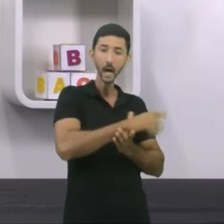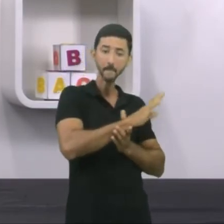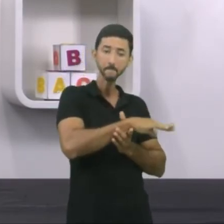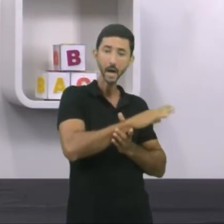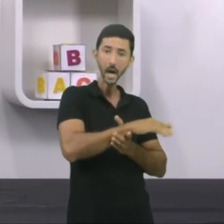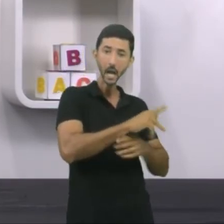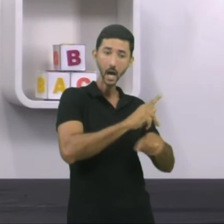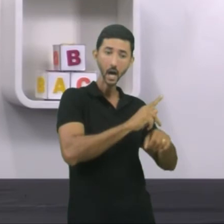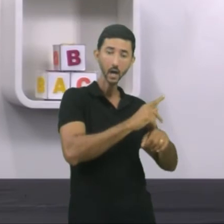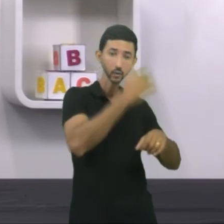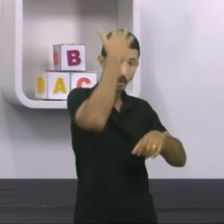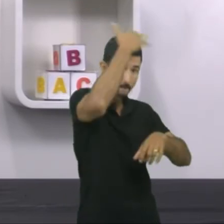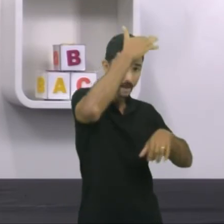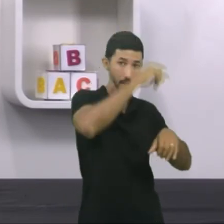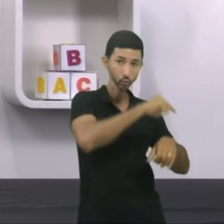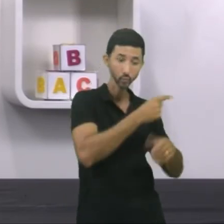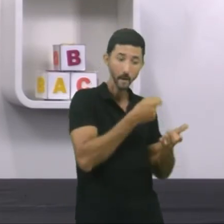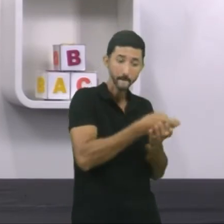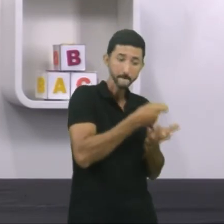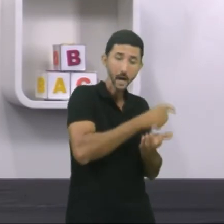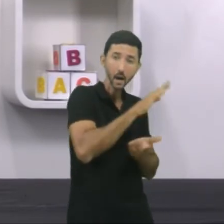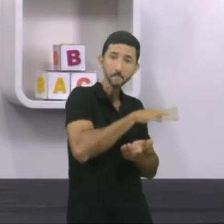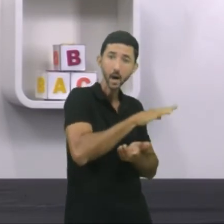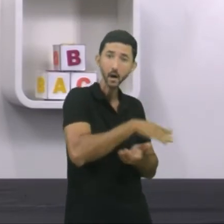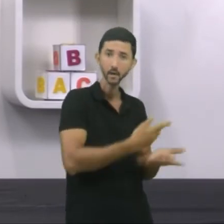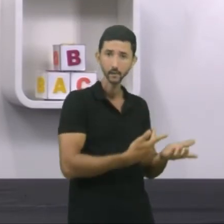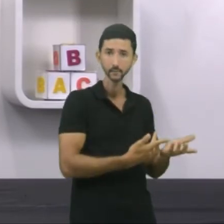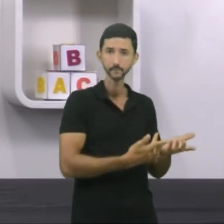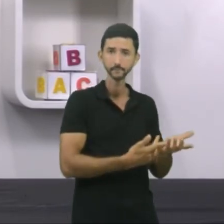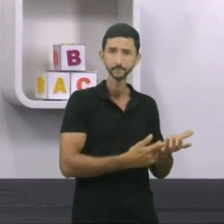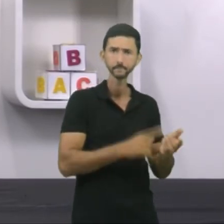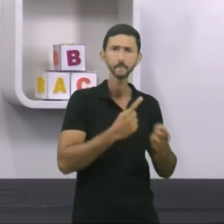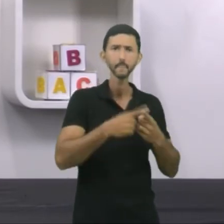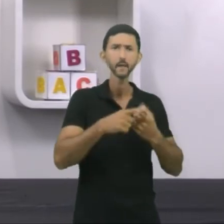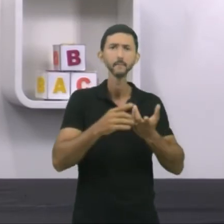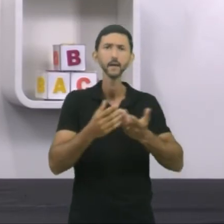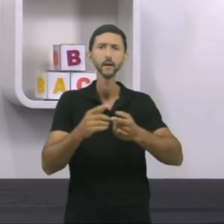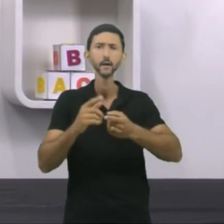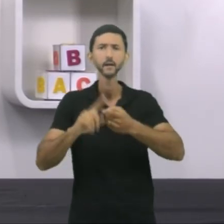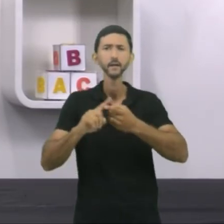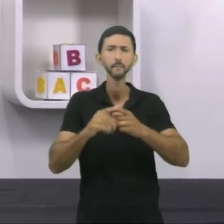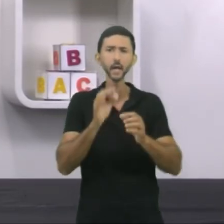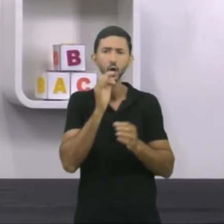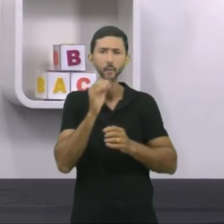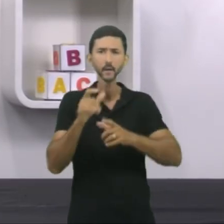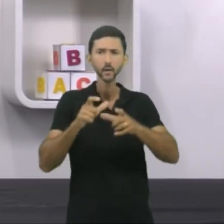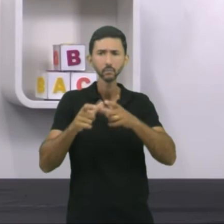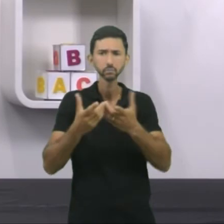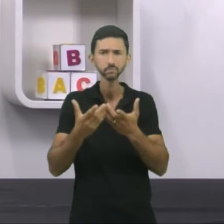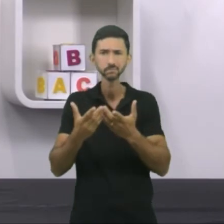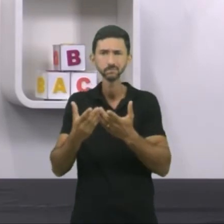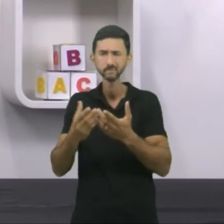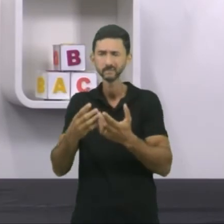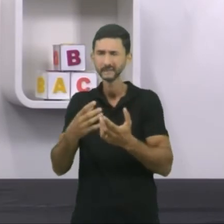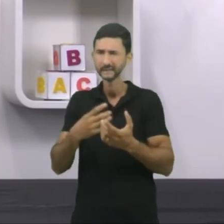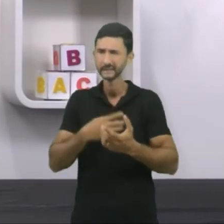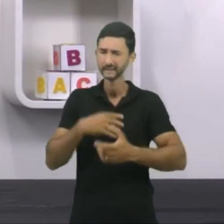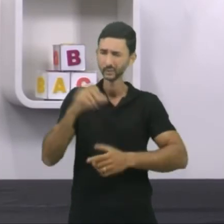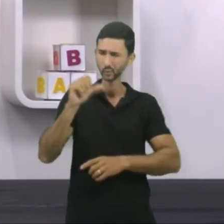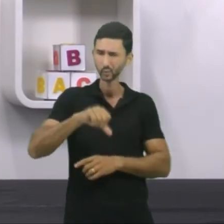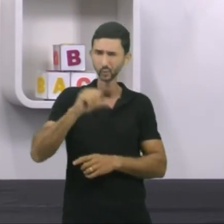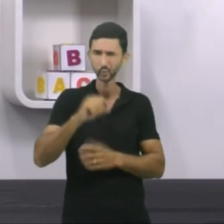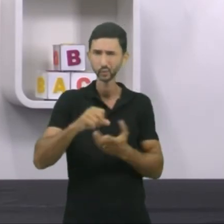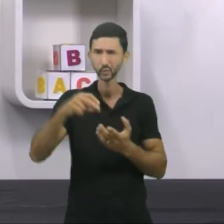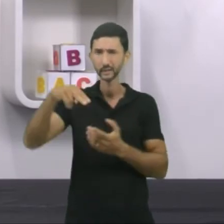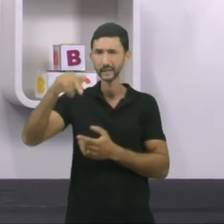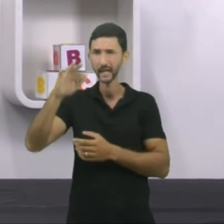às pessoas. Começa também, gente, um círculo de insatisfação dentro do